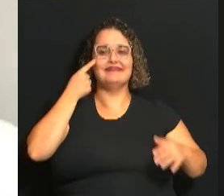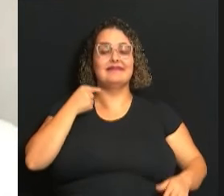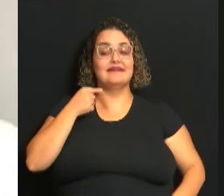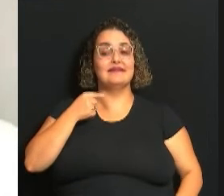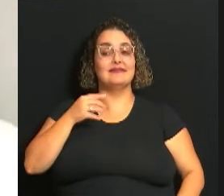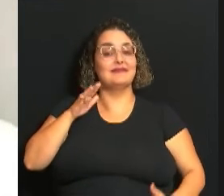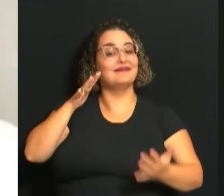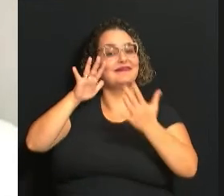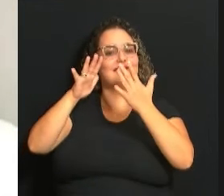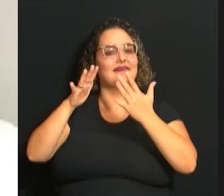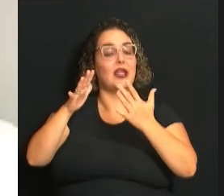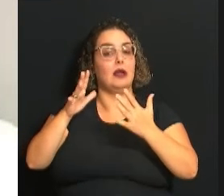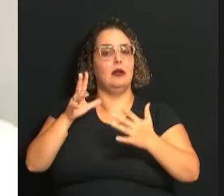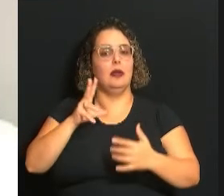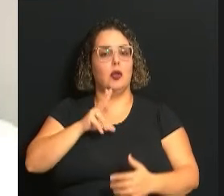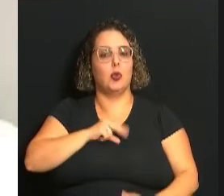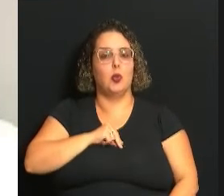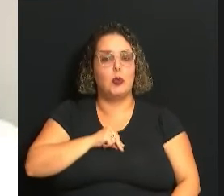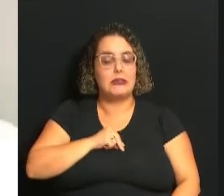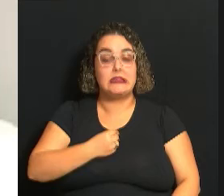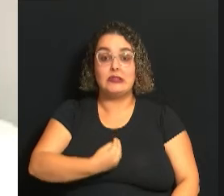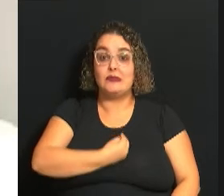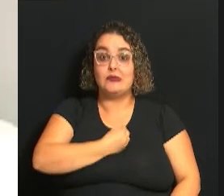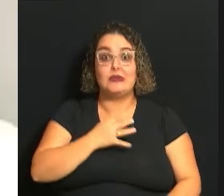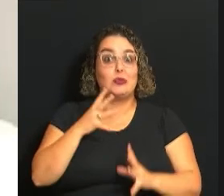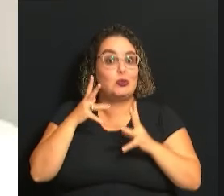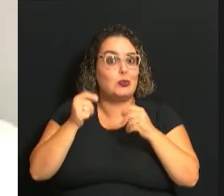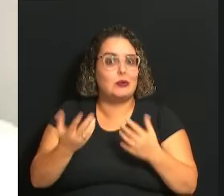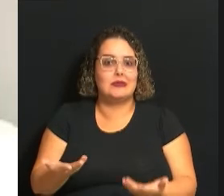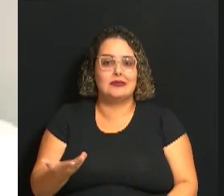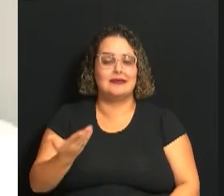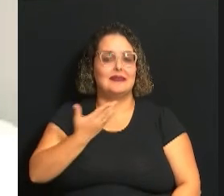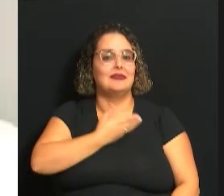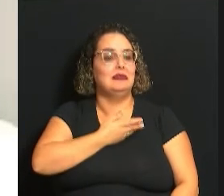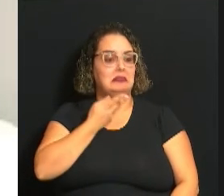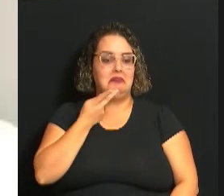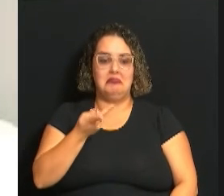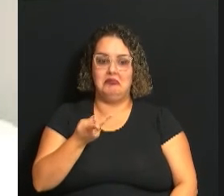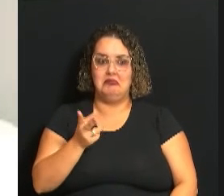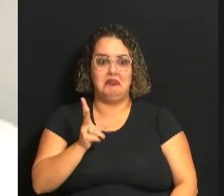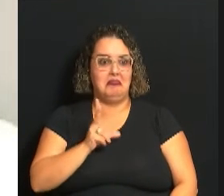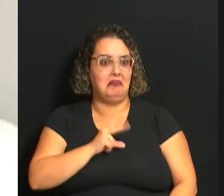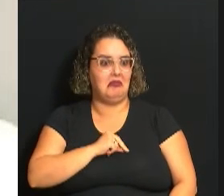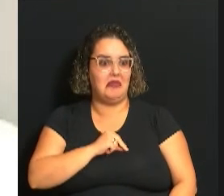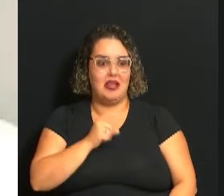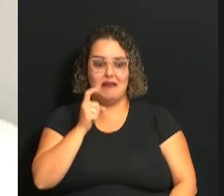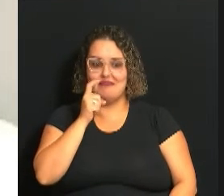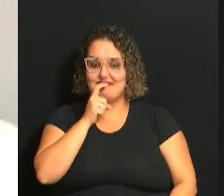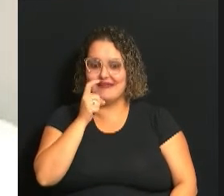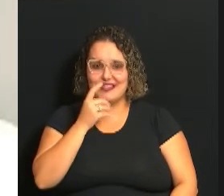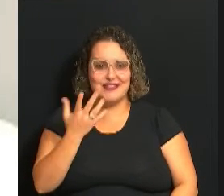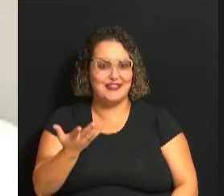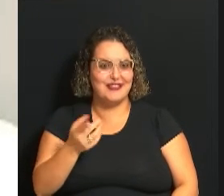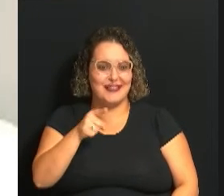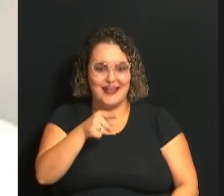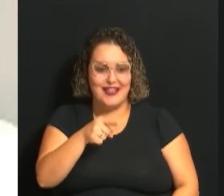eu nem acredito que eu passei por tudo isso, né? E alguns amigos muito próximos também falam isso, falam que não acredita, é mentira, era tua irmã